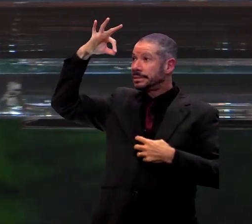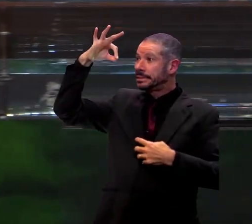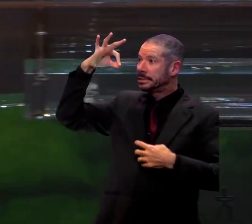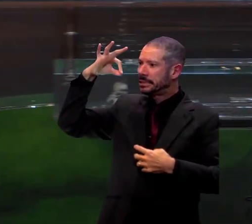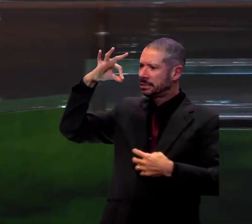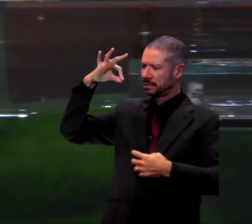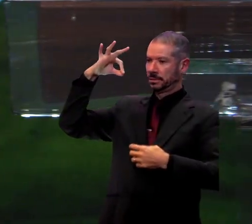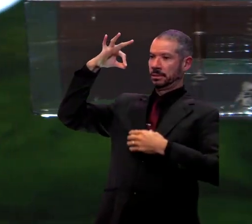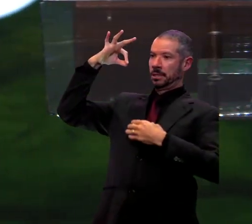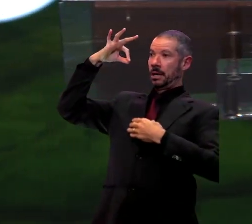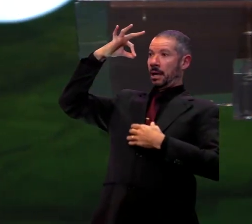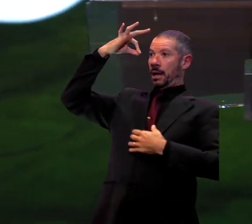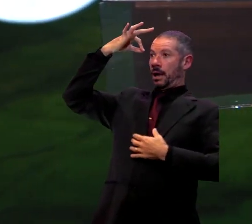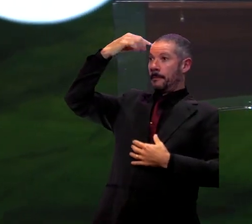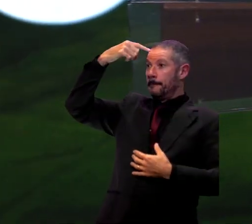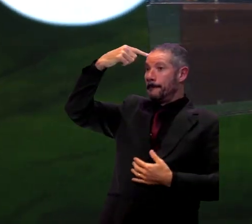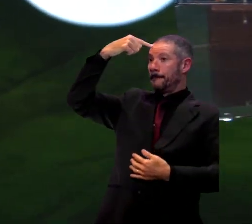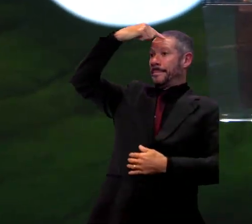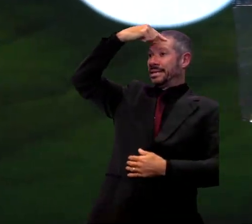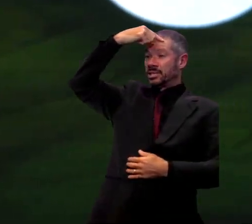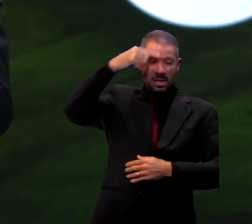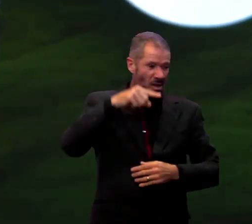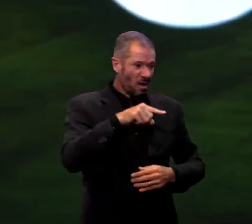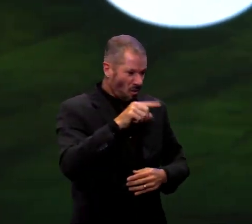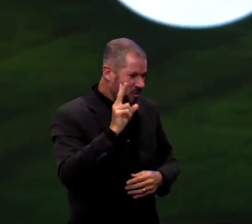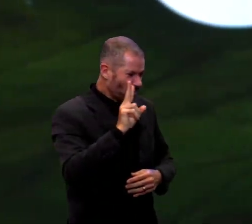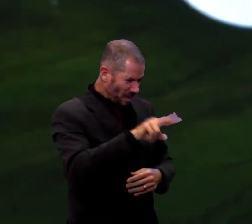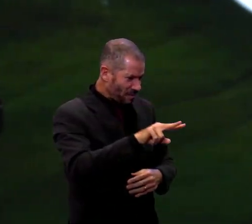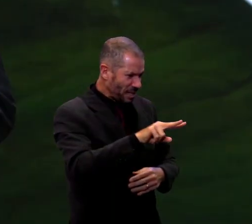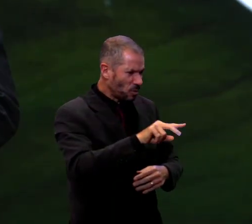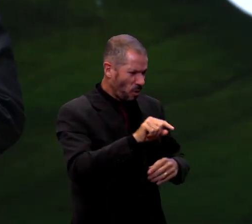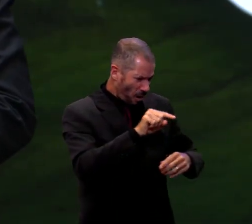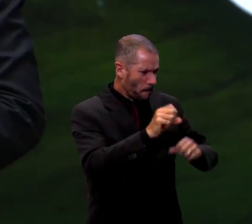isso, Ele coloca na tua mente. Você está vendo? Você pode